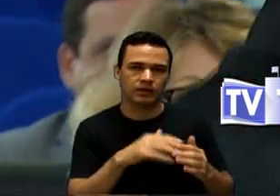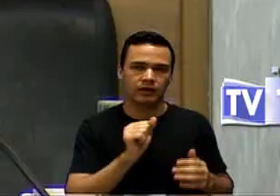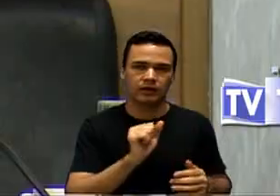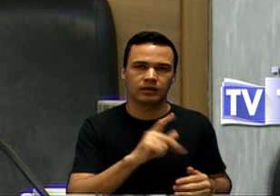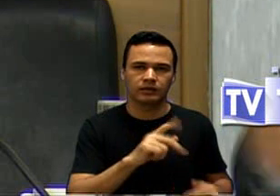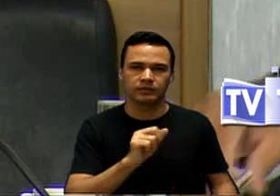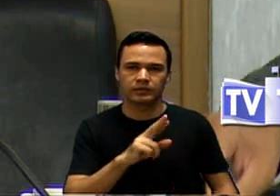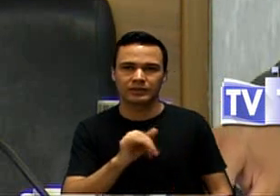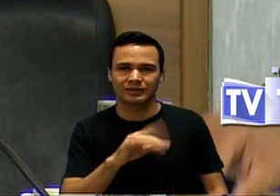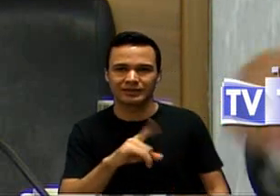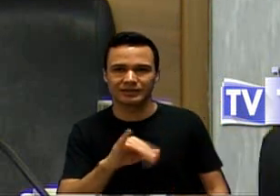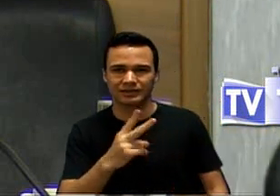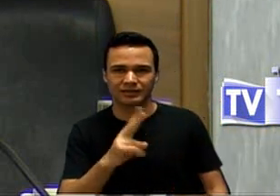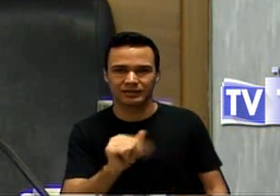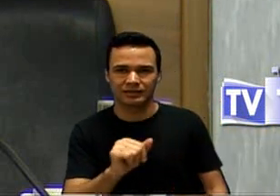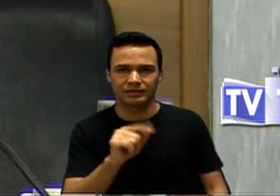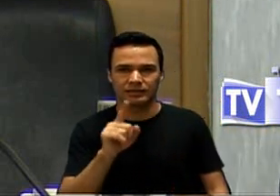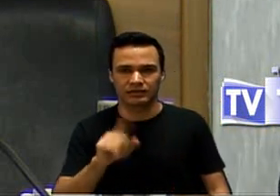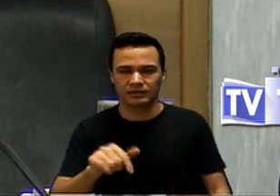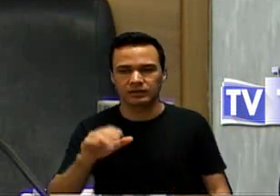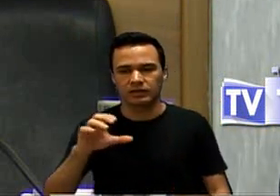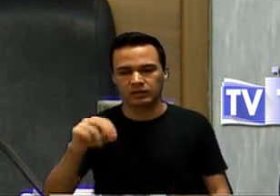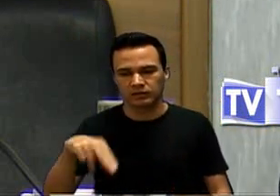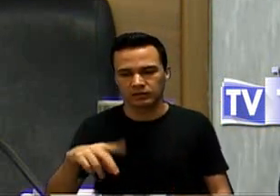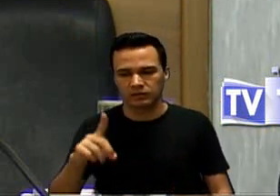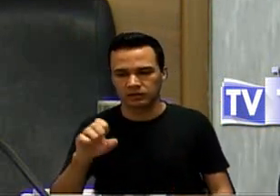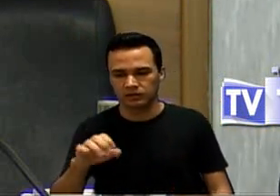três denominações, Avenida Conde Zeppelin,